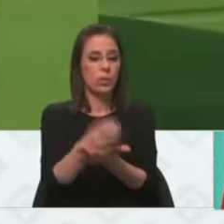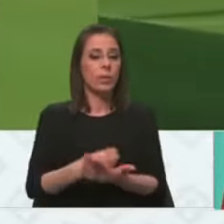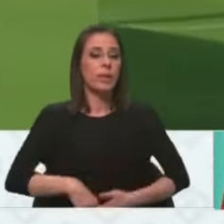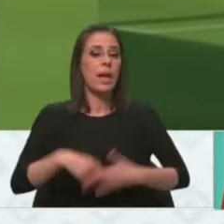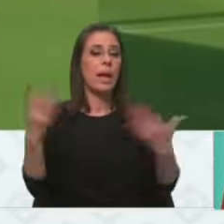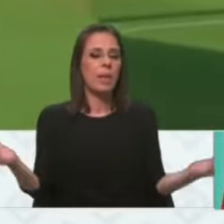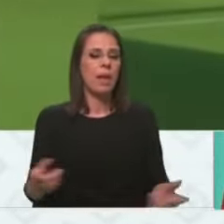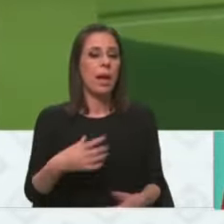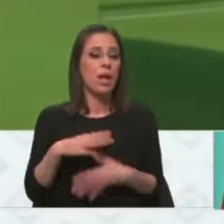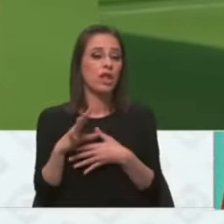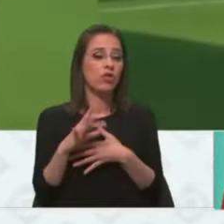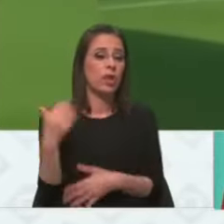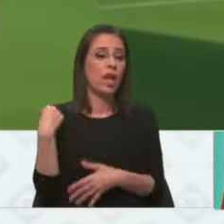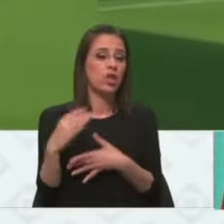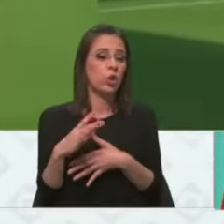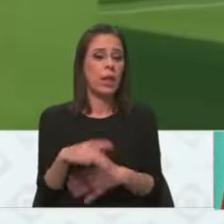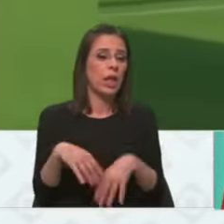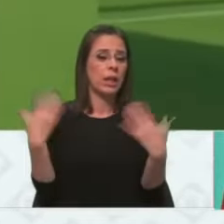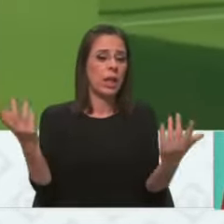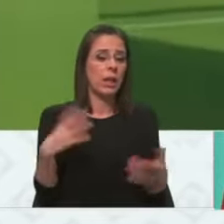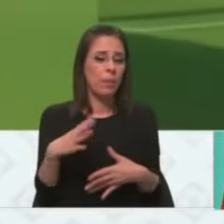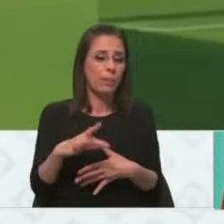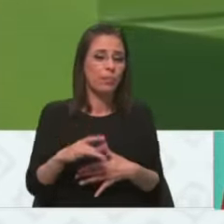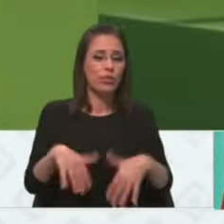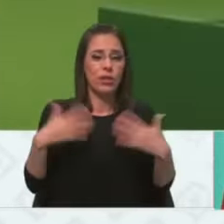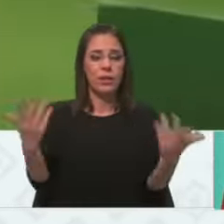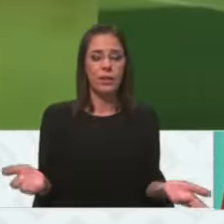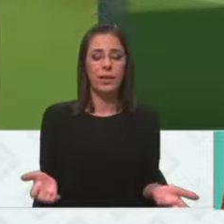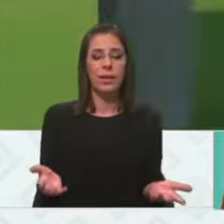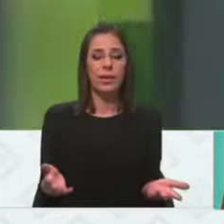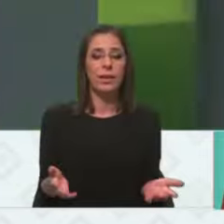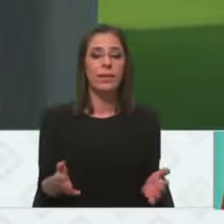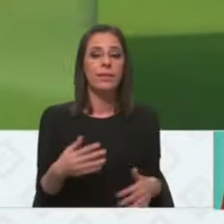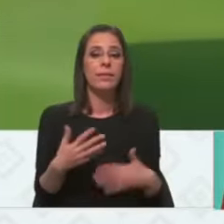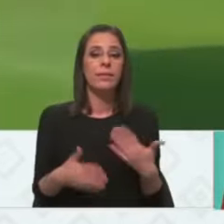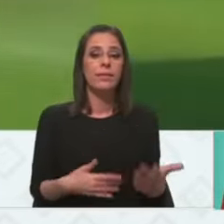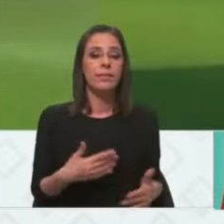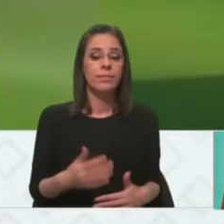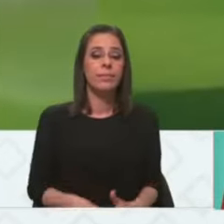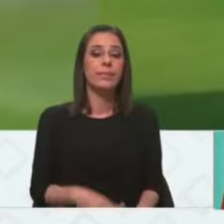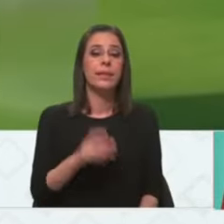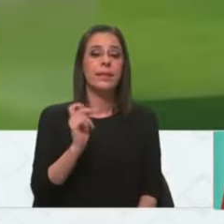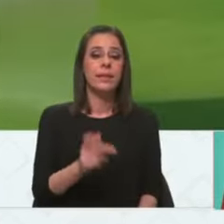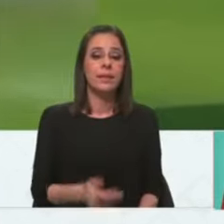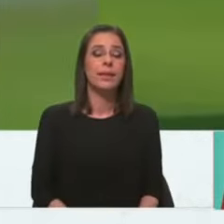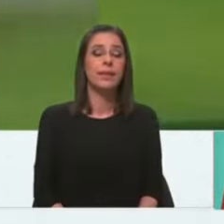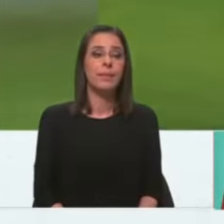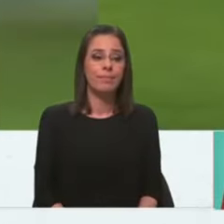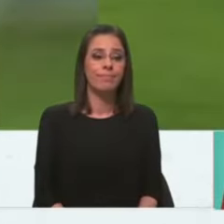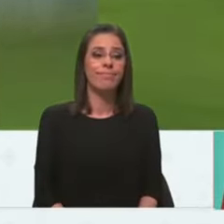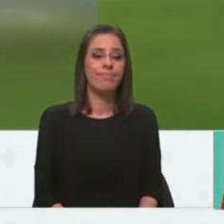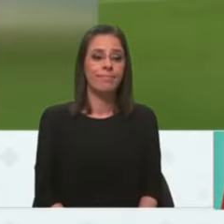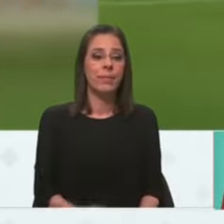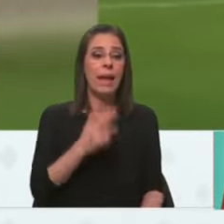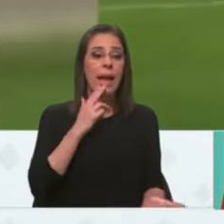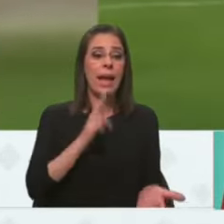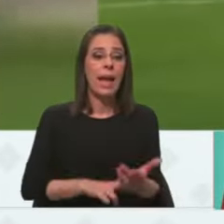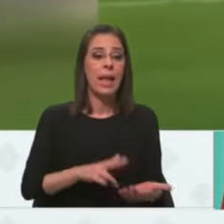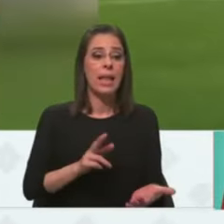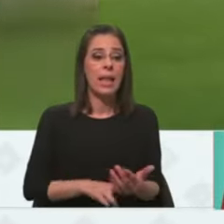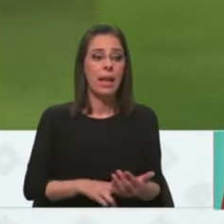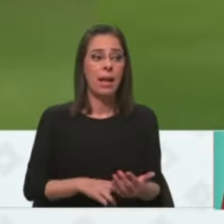não sabem nada, eles só me querem chatear, né? É para me chatear, mas depois passados anos é que a gente, quando cai na realidade,